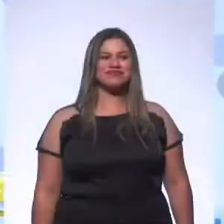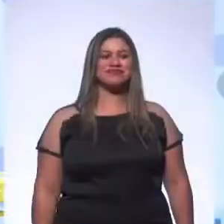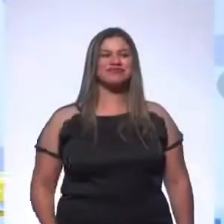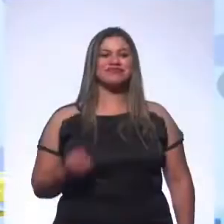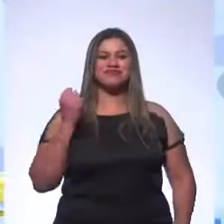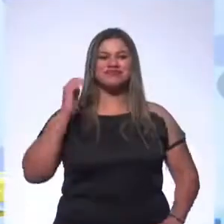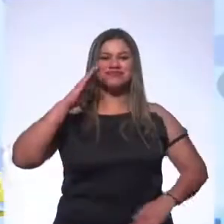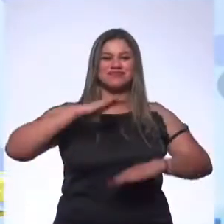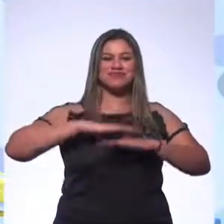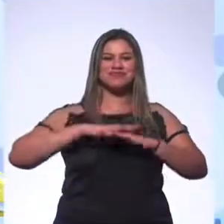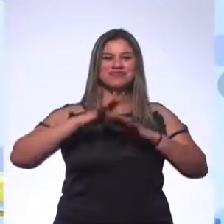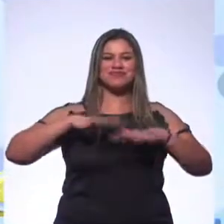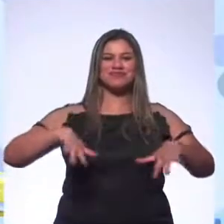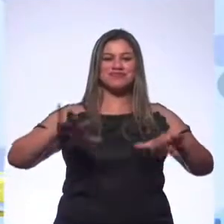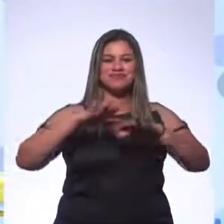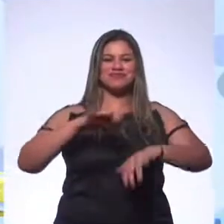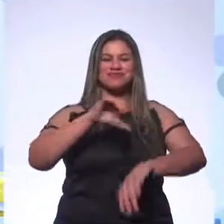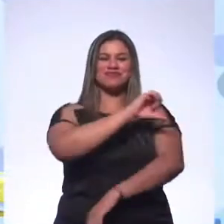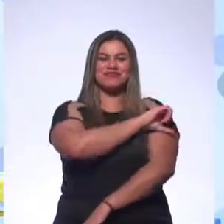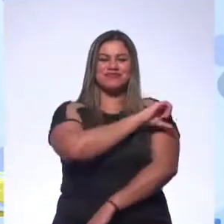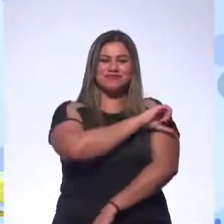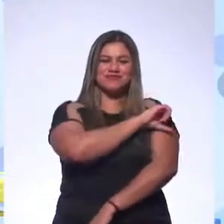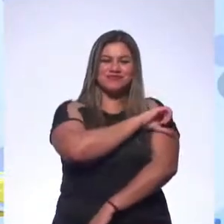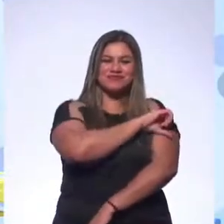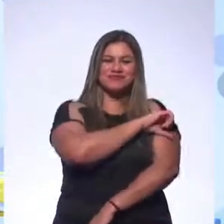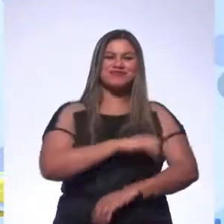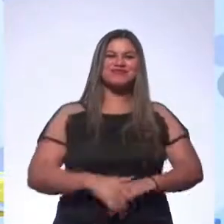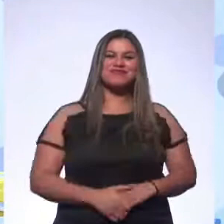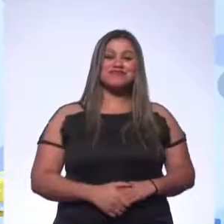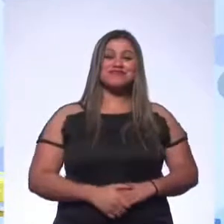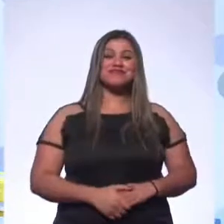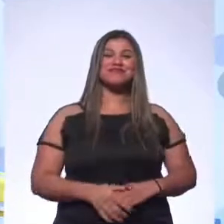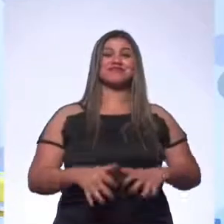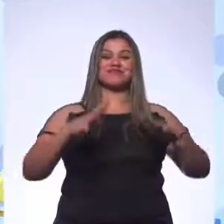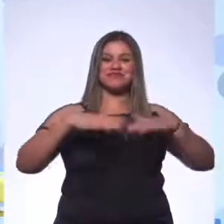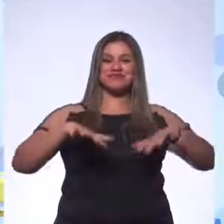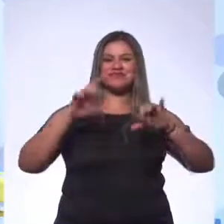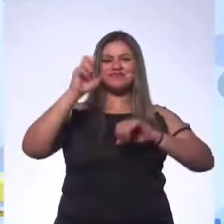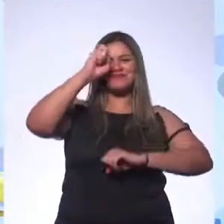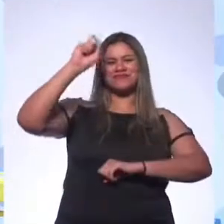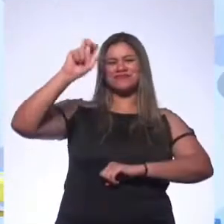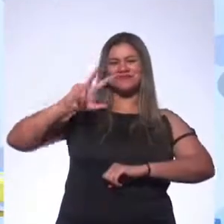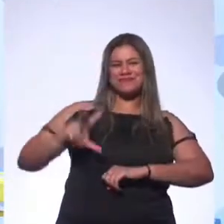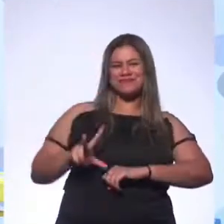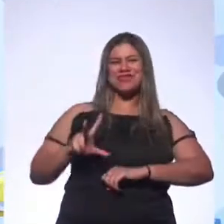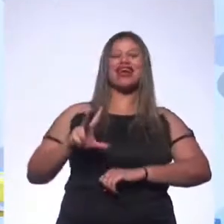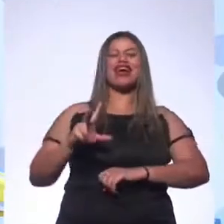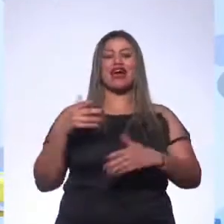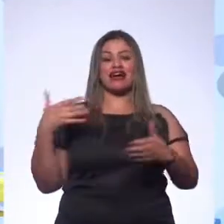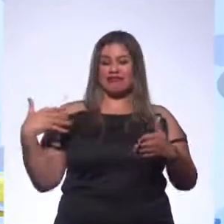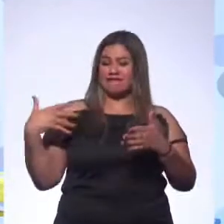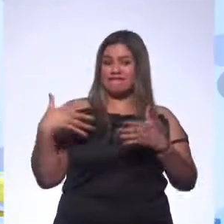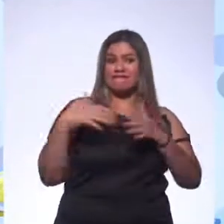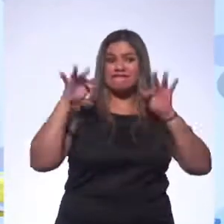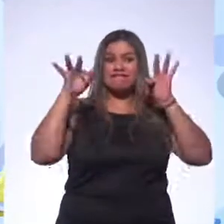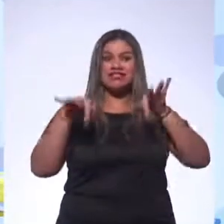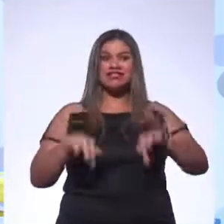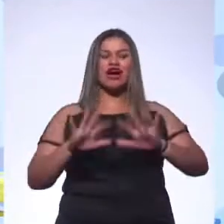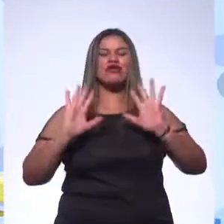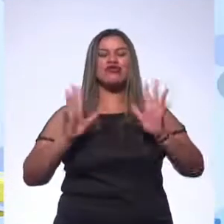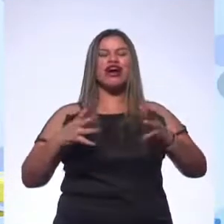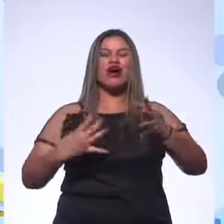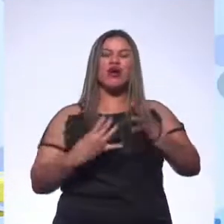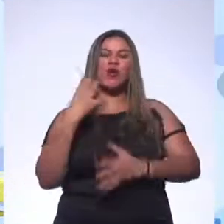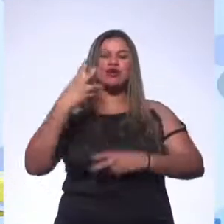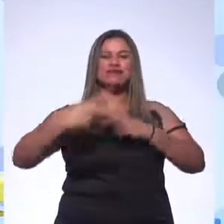Boa tarde, garotada do nono ano, essa garotada esperta que está aí na reta final, nesse quarto bimestre